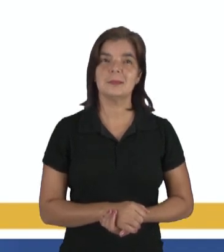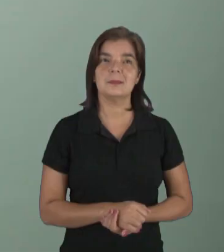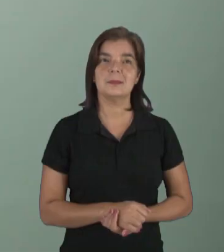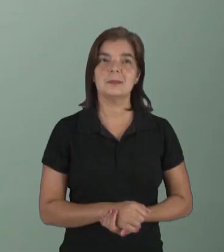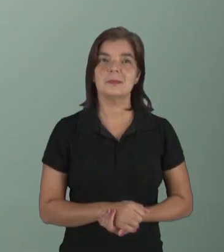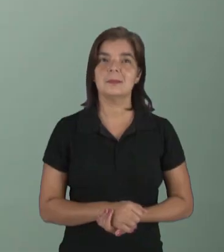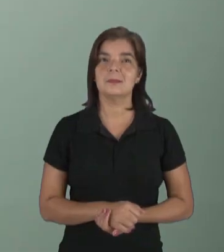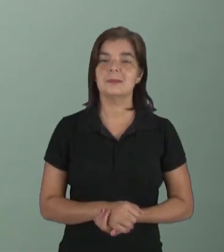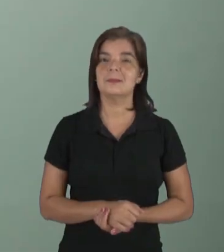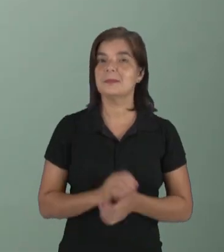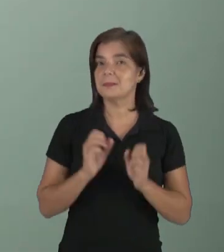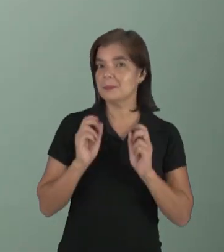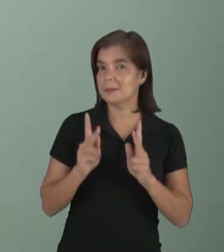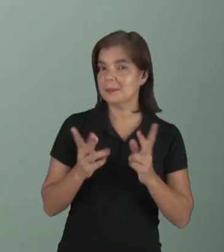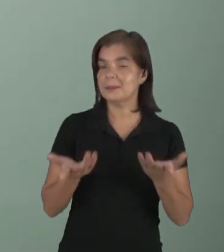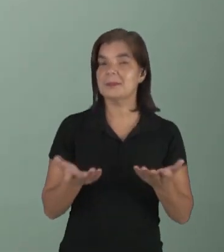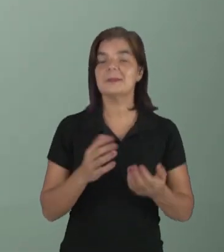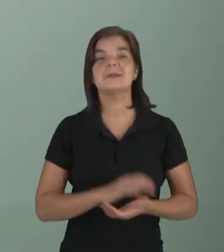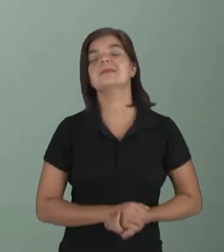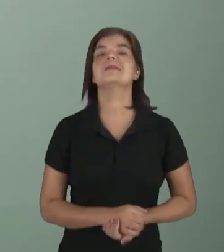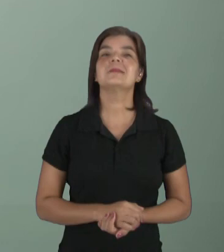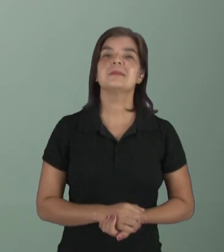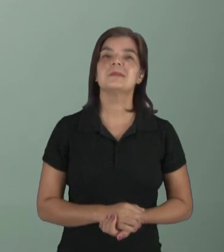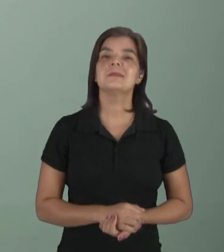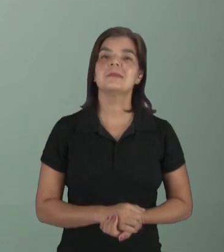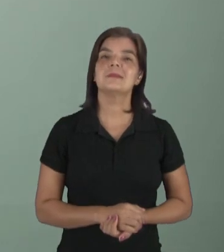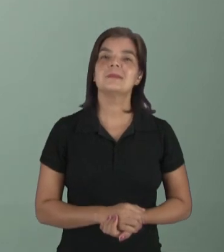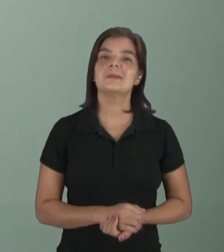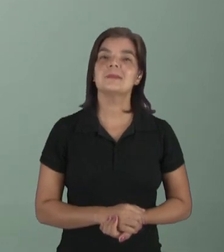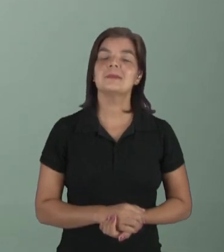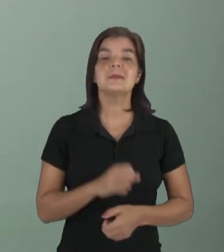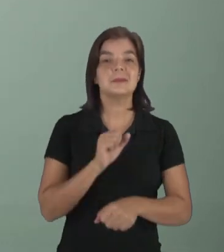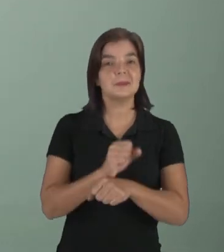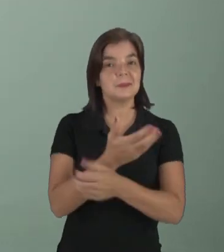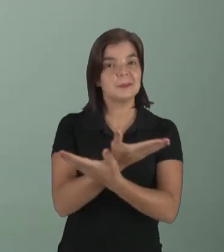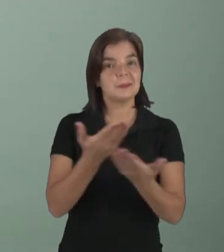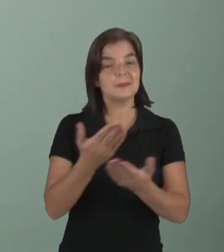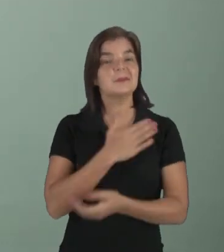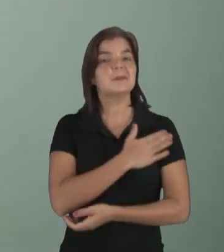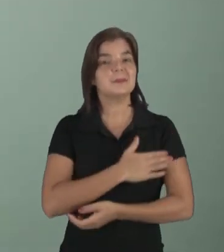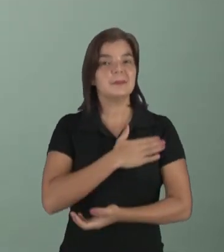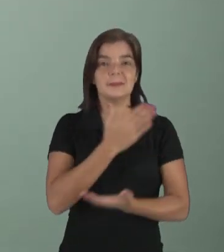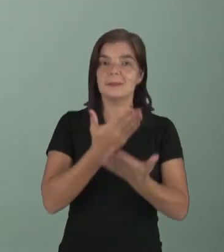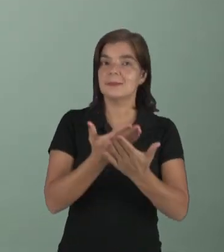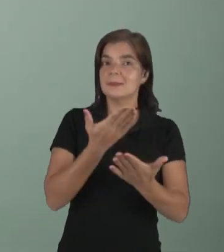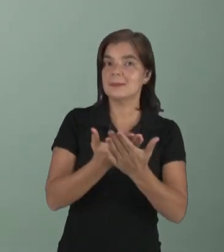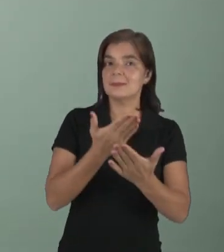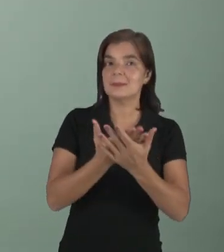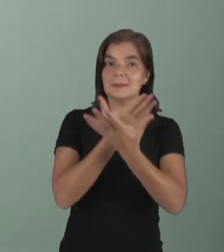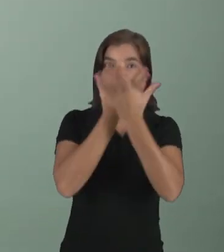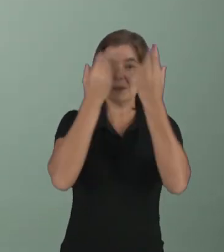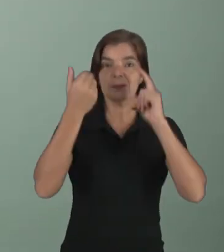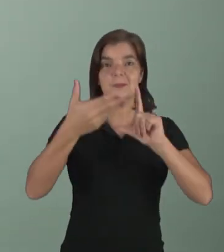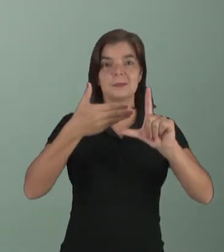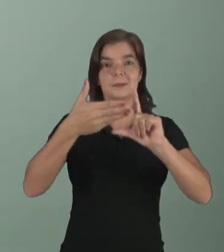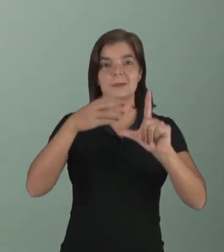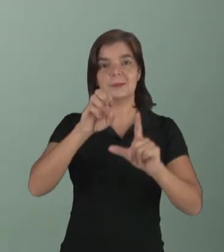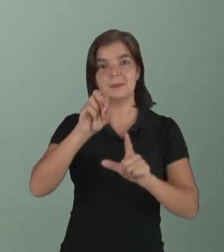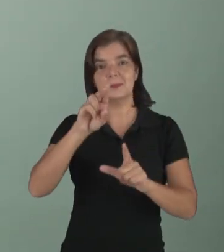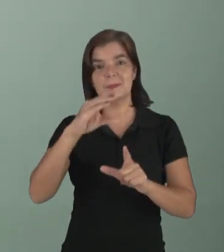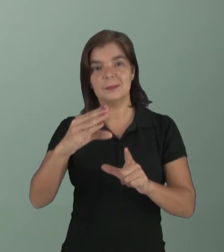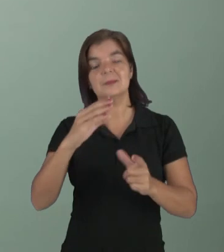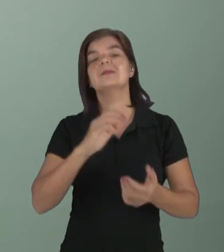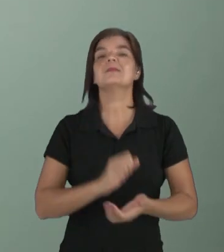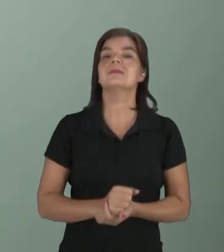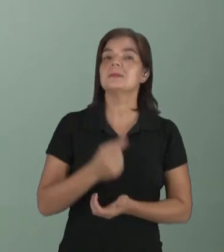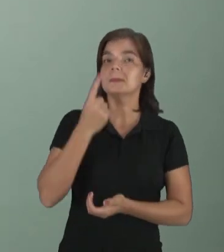irmã e eu ok bom então é isso Pessoal espero que vocês tenham gostado da nossa aula não esqueçam de acessar